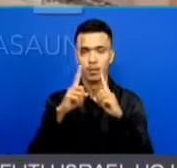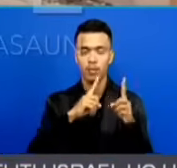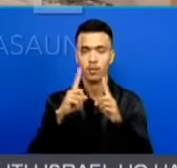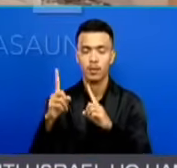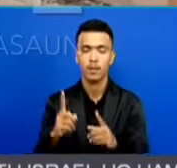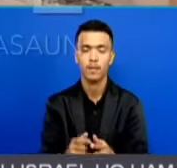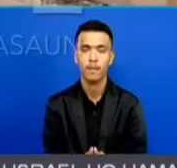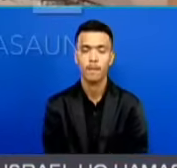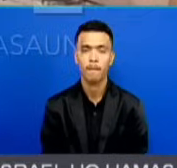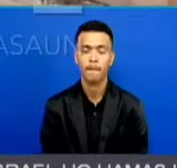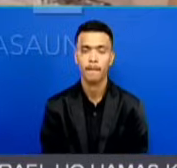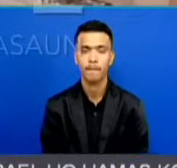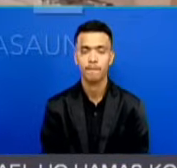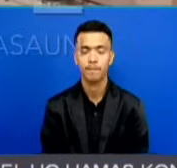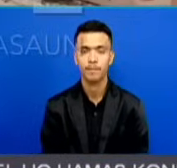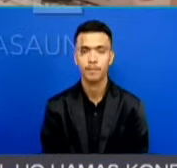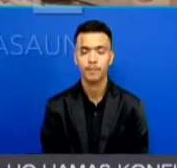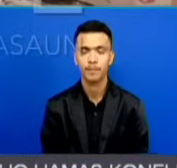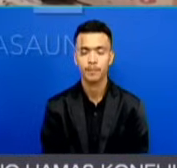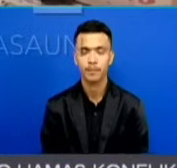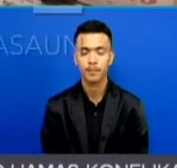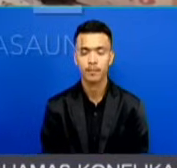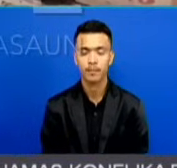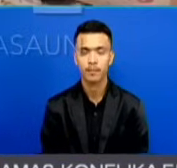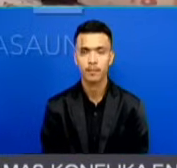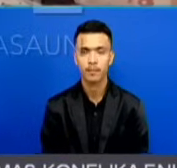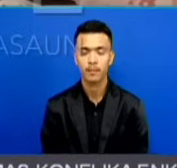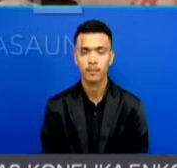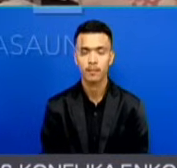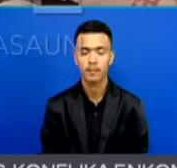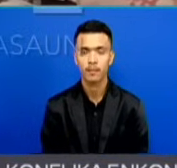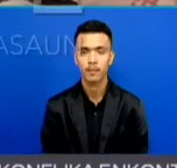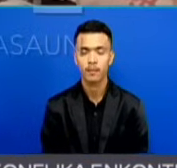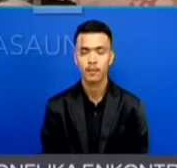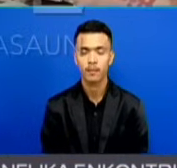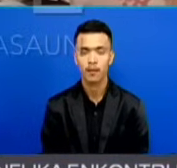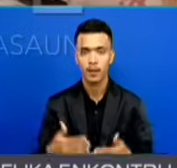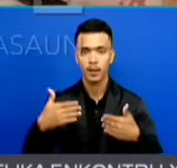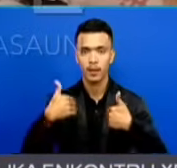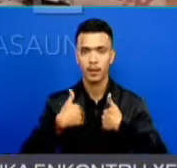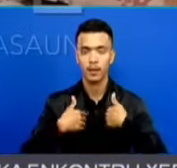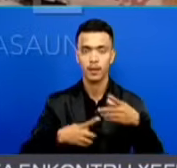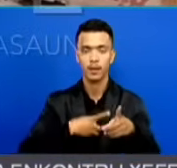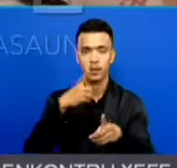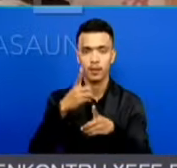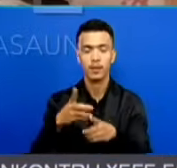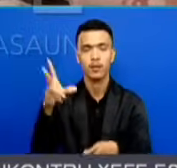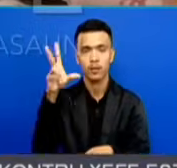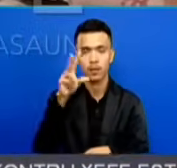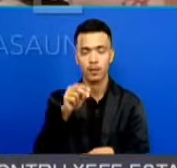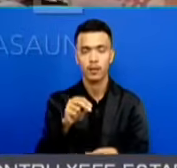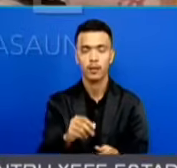imila ne ita colhida tudo ita be tal problema ne. Minha e do de direito que lá